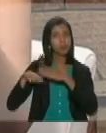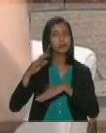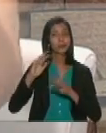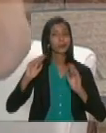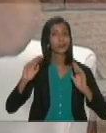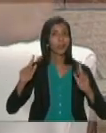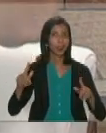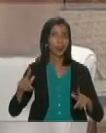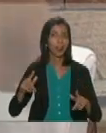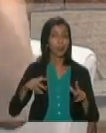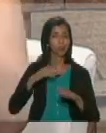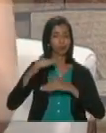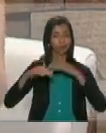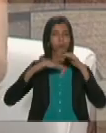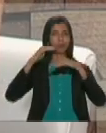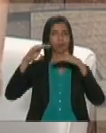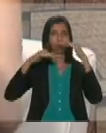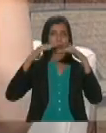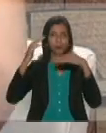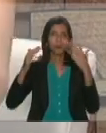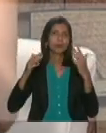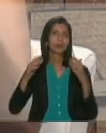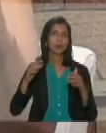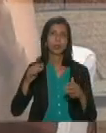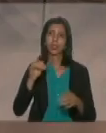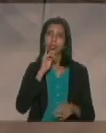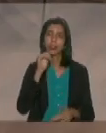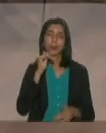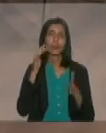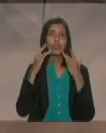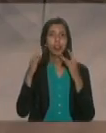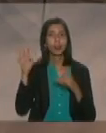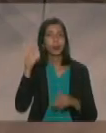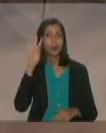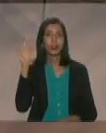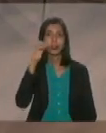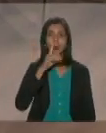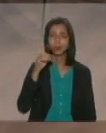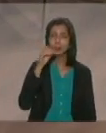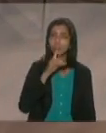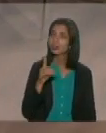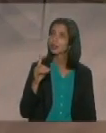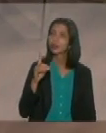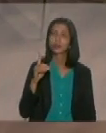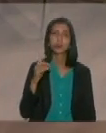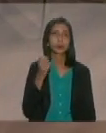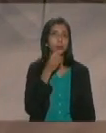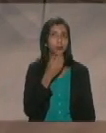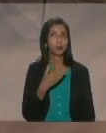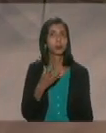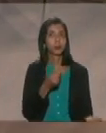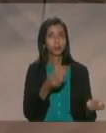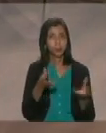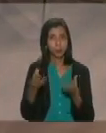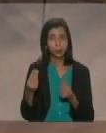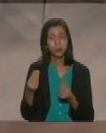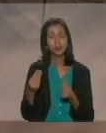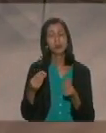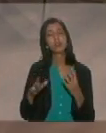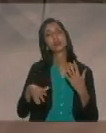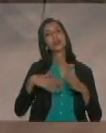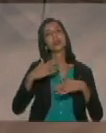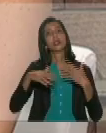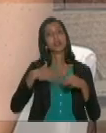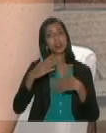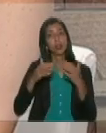para a época era muito diferente, avançado. Era um acontecimento, a gente fazia espetáculo de quarta a domingo, vesperal, quinta, sábado. Foi uma loucura. Era uma loucura.